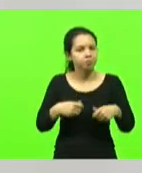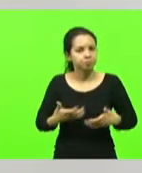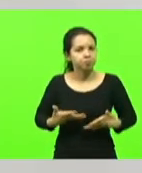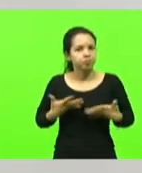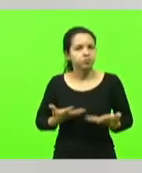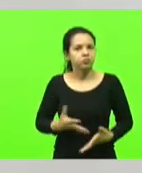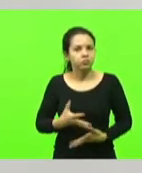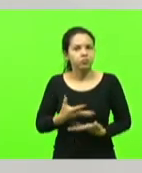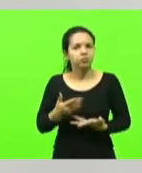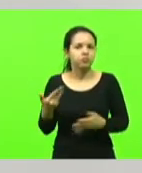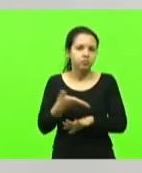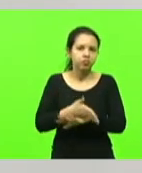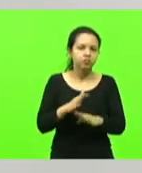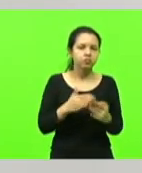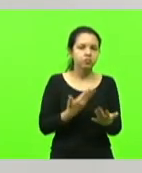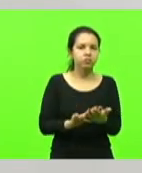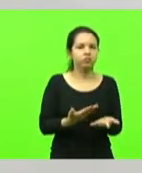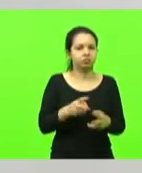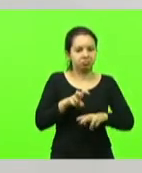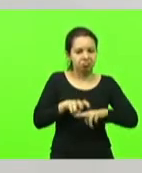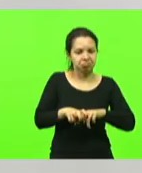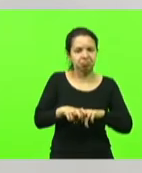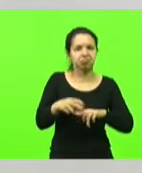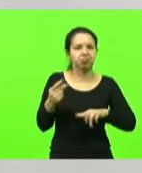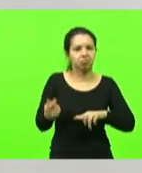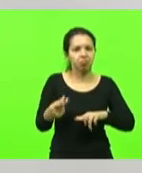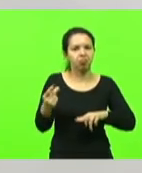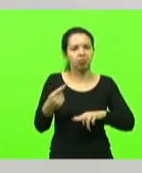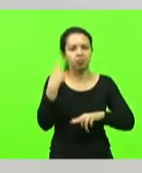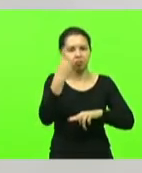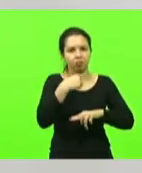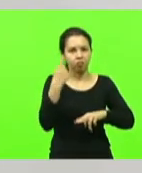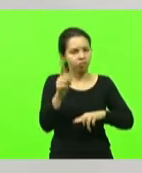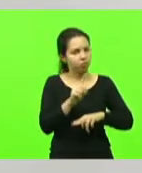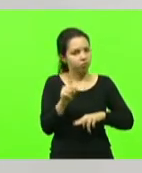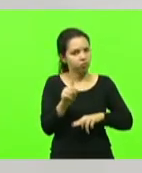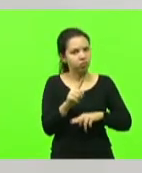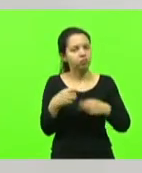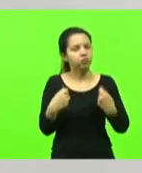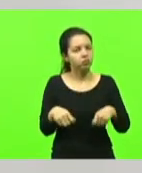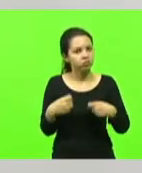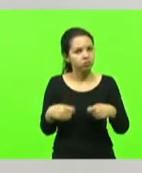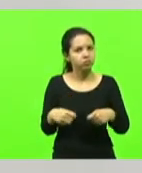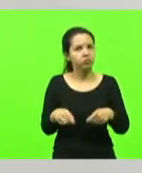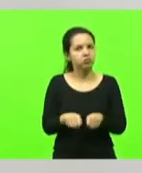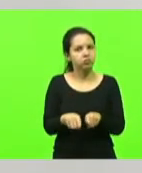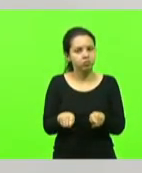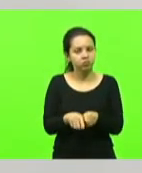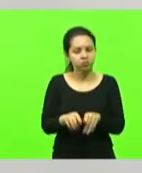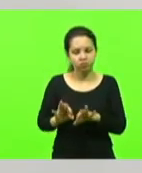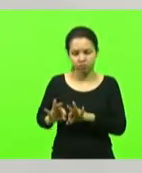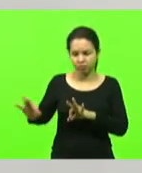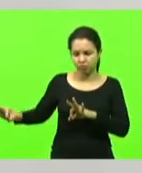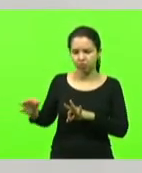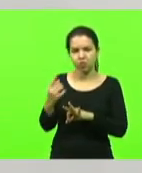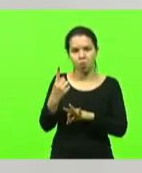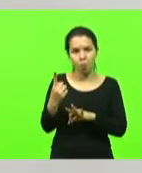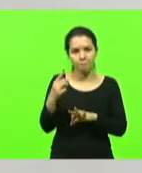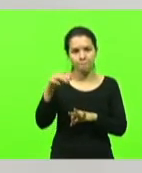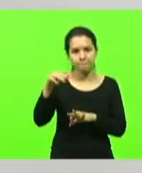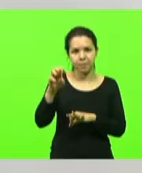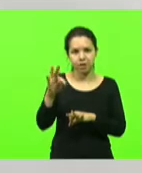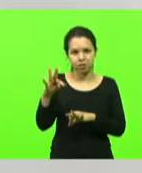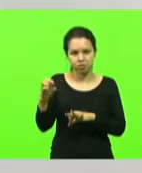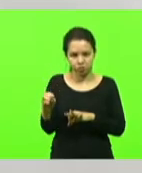carteira e ficar preso em um determinado espaço por horas. Espaçamento. A questão do espaçamento de 1 metro entre os estudantes dentro da sala de